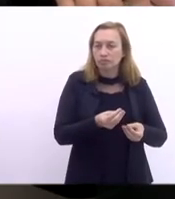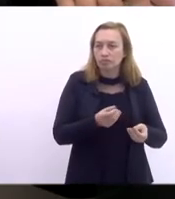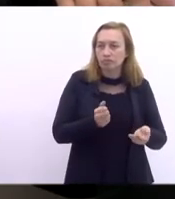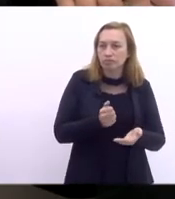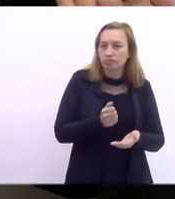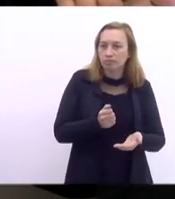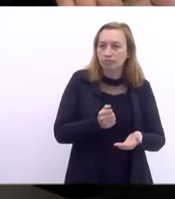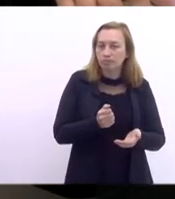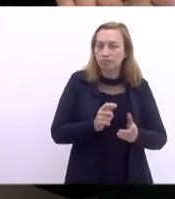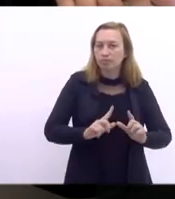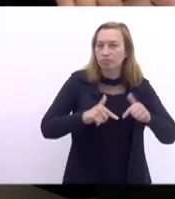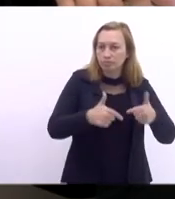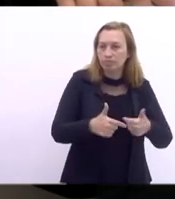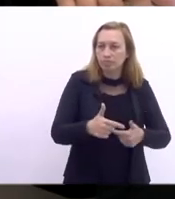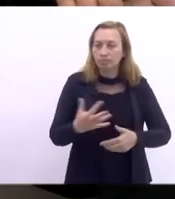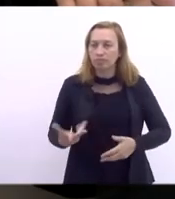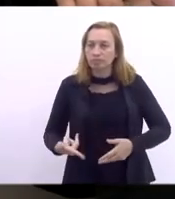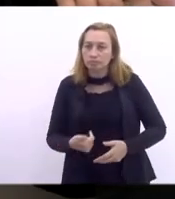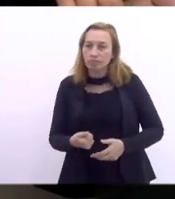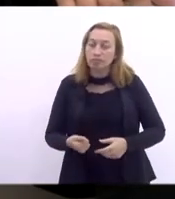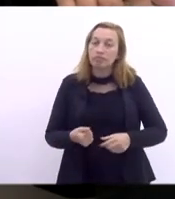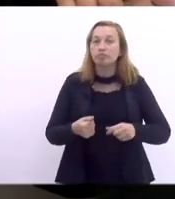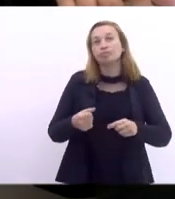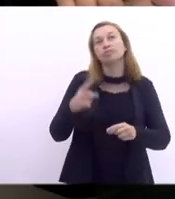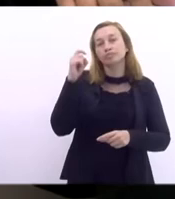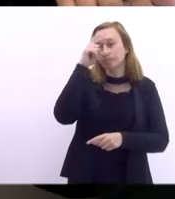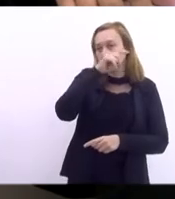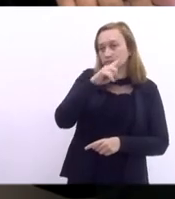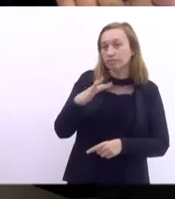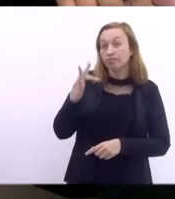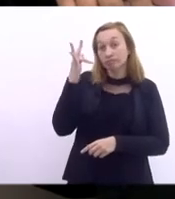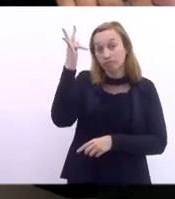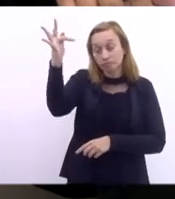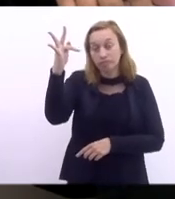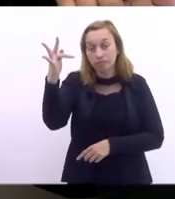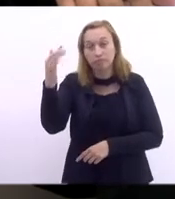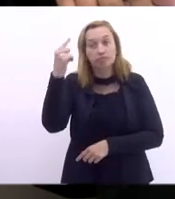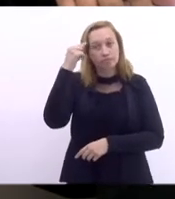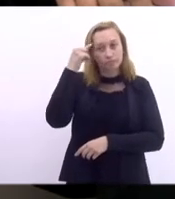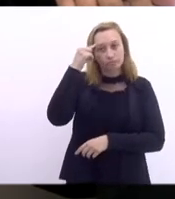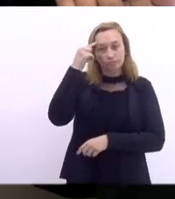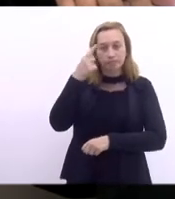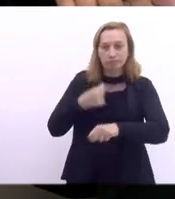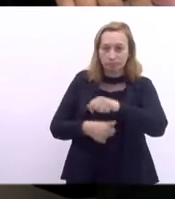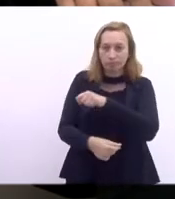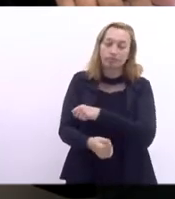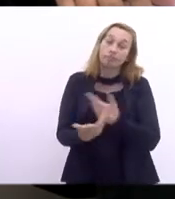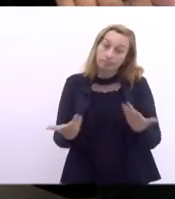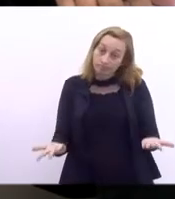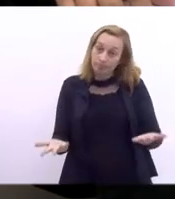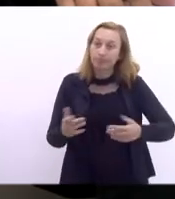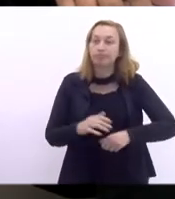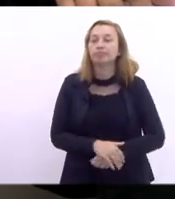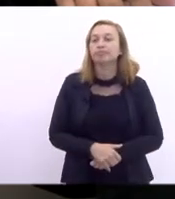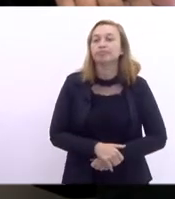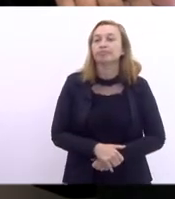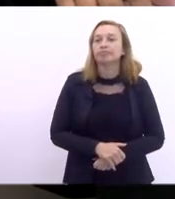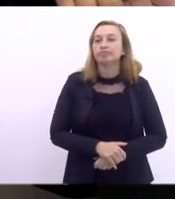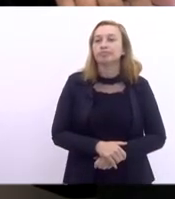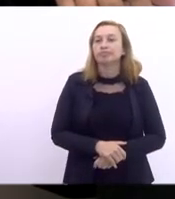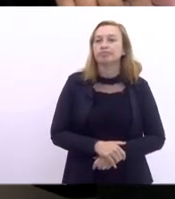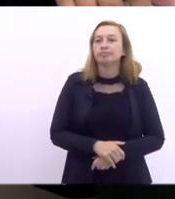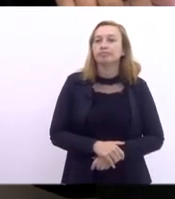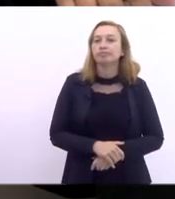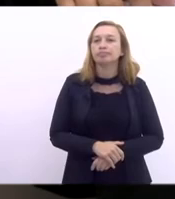a gente falarem e financiamento futuro né Eu acho que a questão fica mais escrita e há